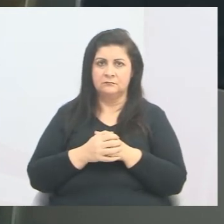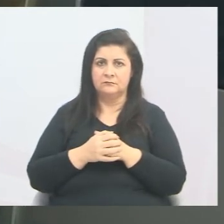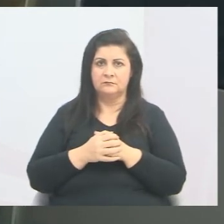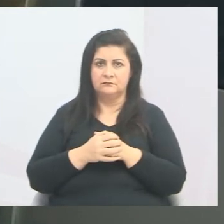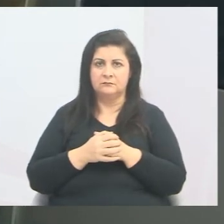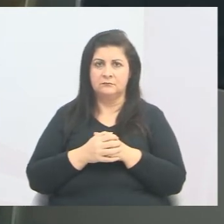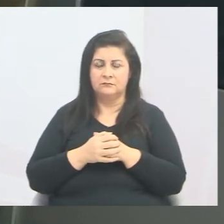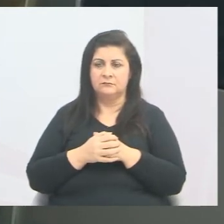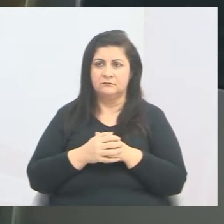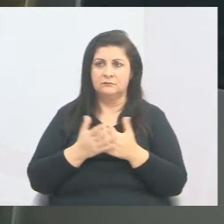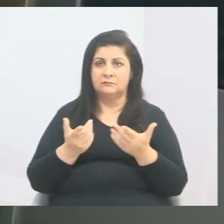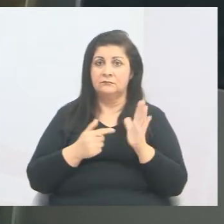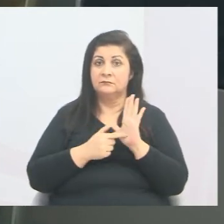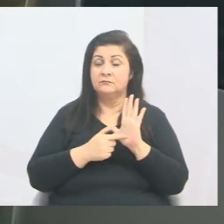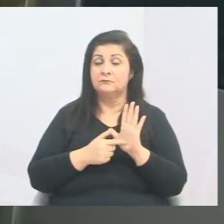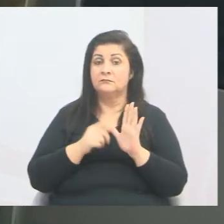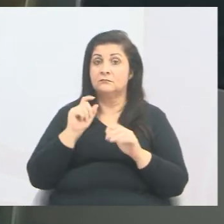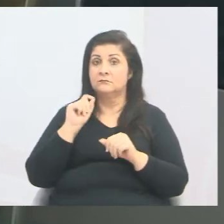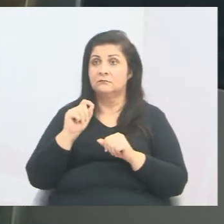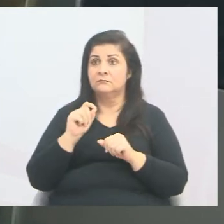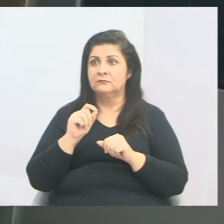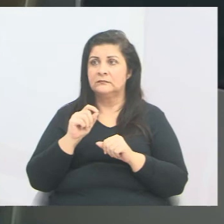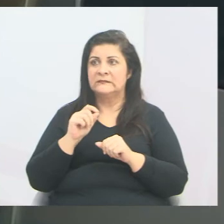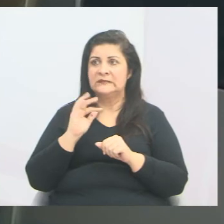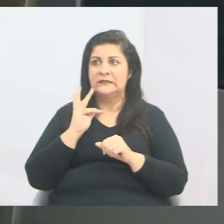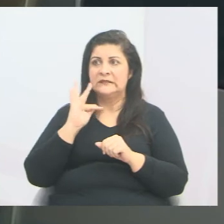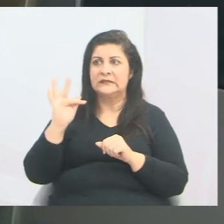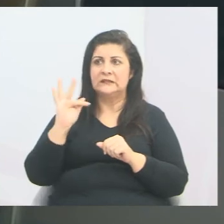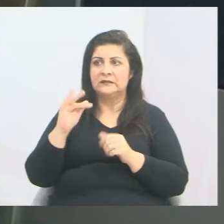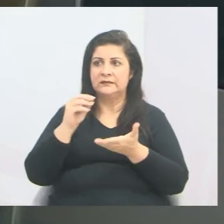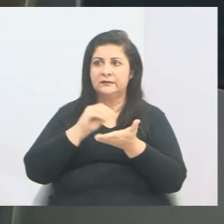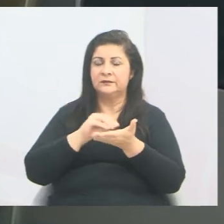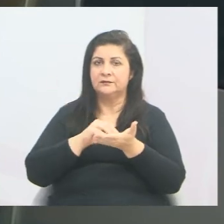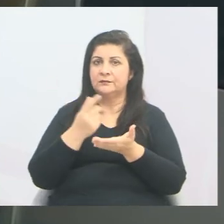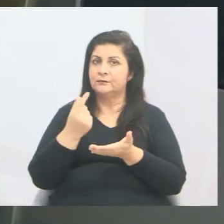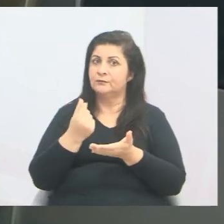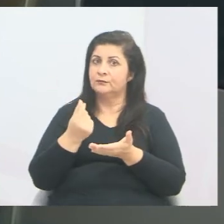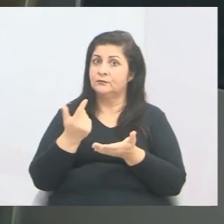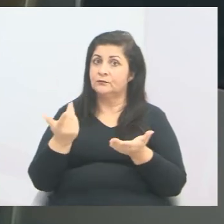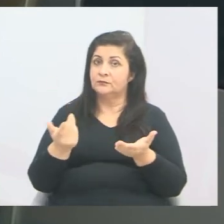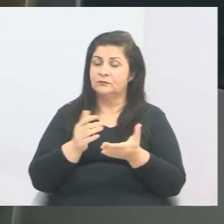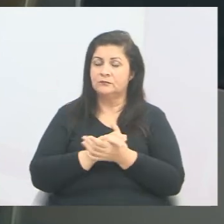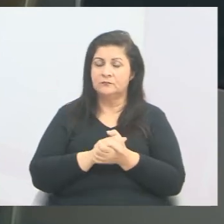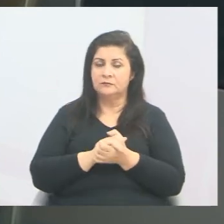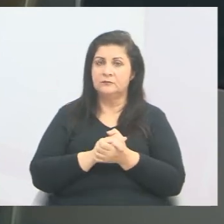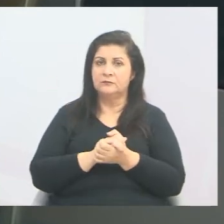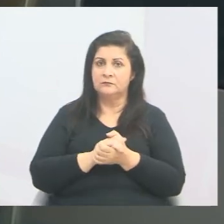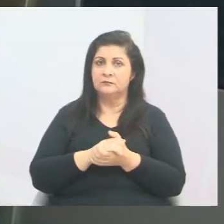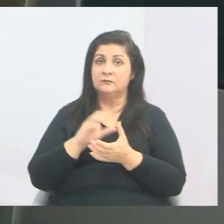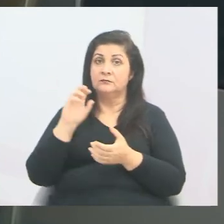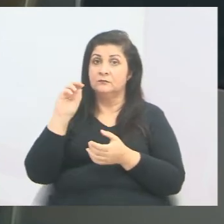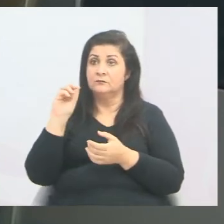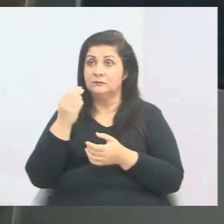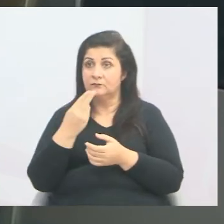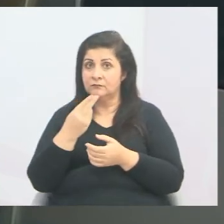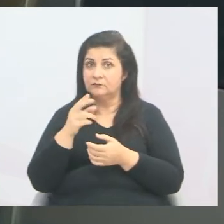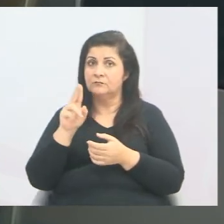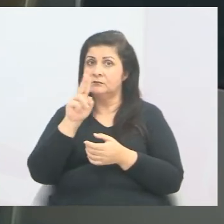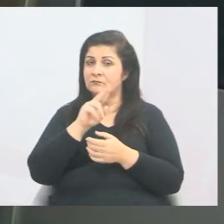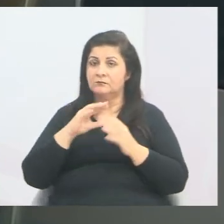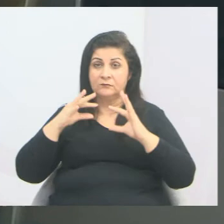um sinalizador de que não vamos ter recurso suficiente ou vamos consumir o que está estabelecido na